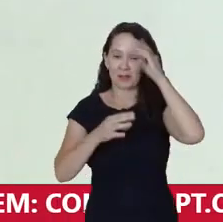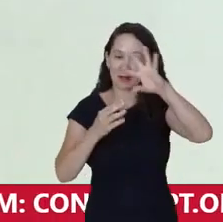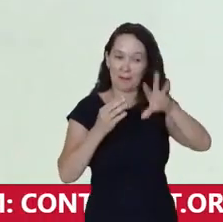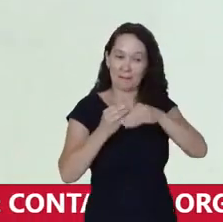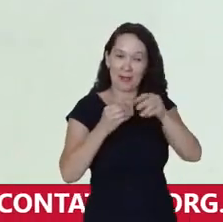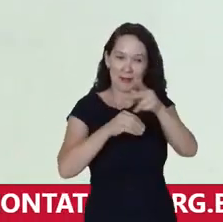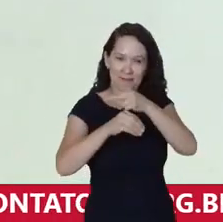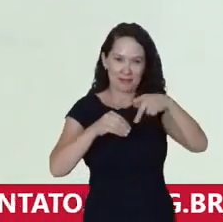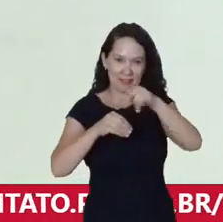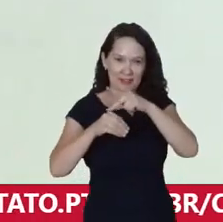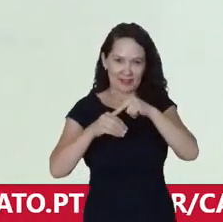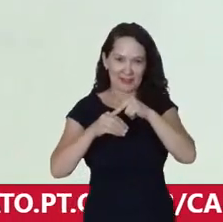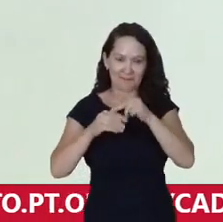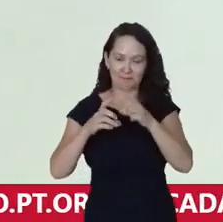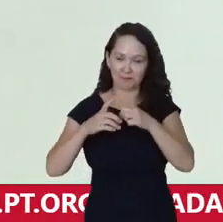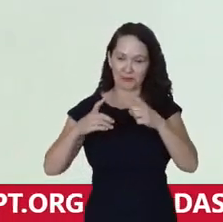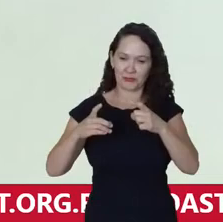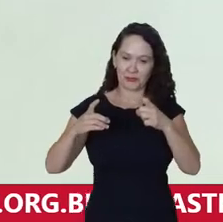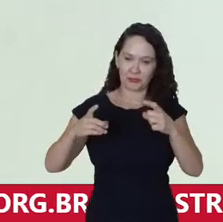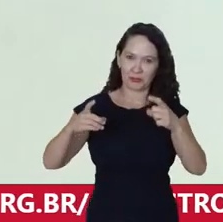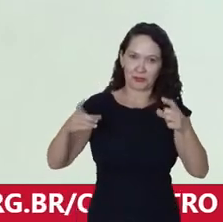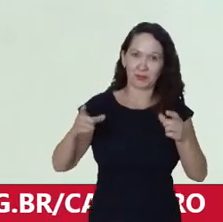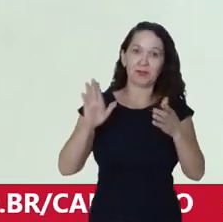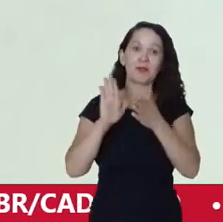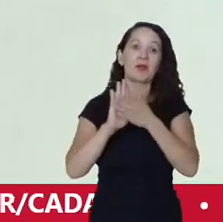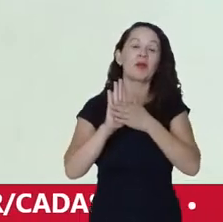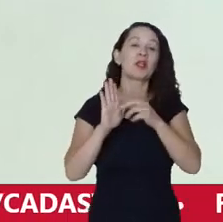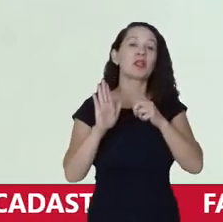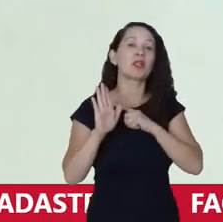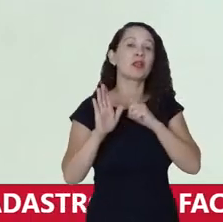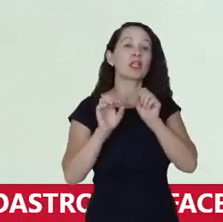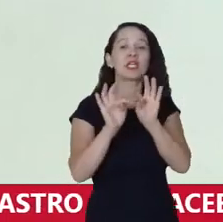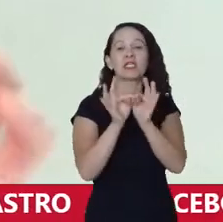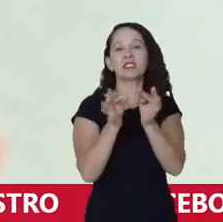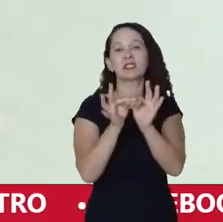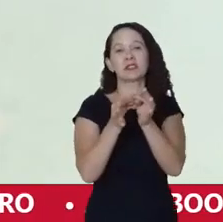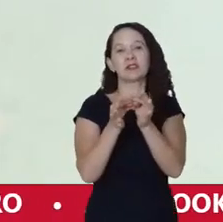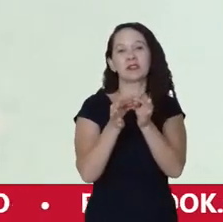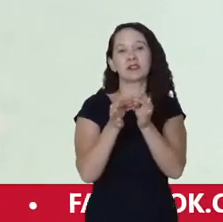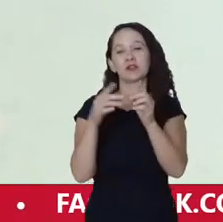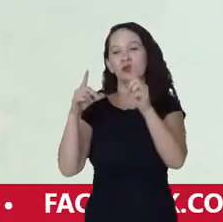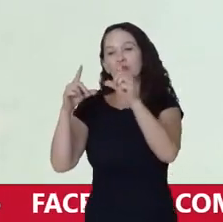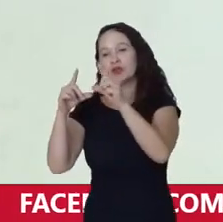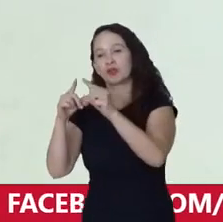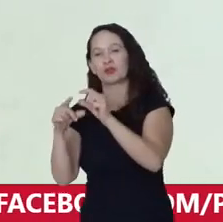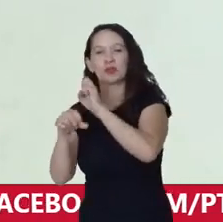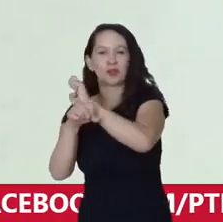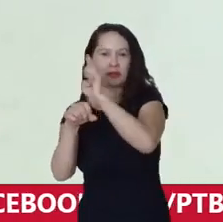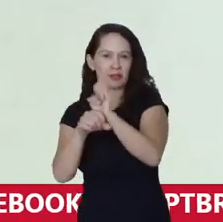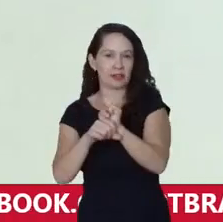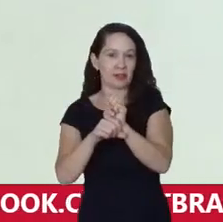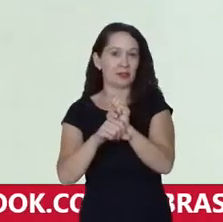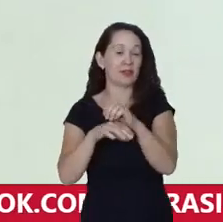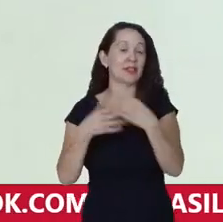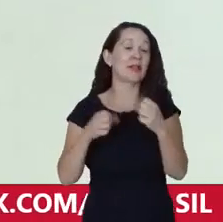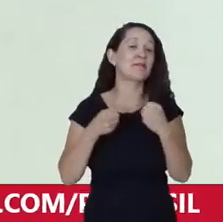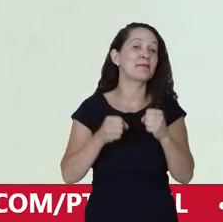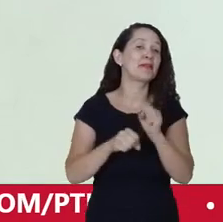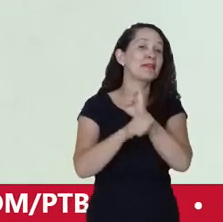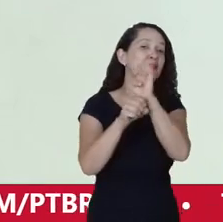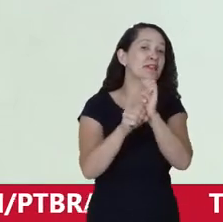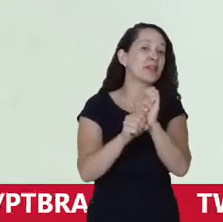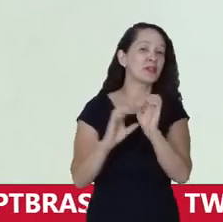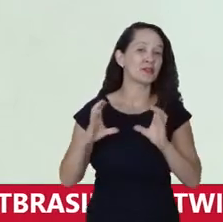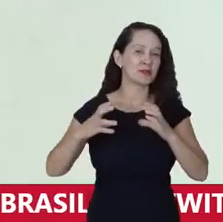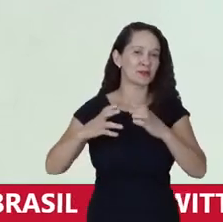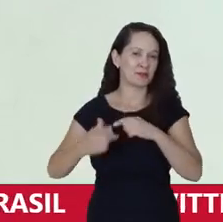nosso país, que é você... A proposta que se tem é simples, é redução do Estado. E quem mais precisa do Estado é a classe